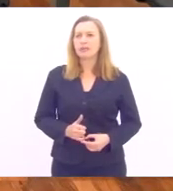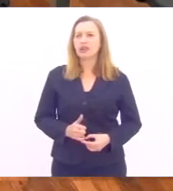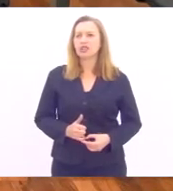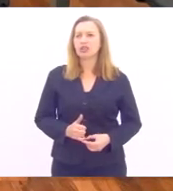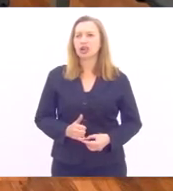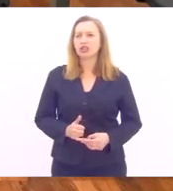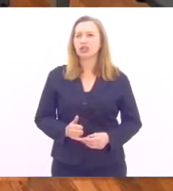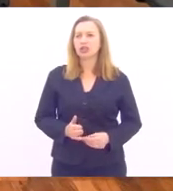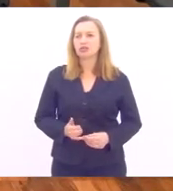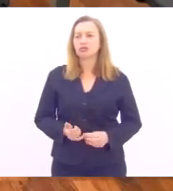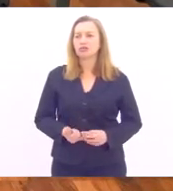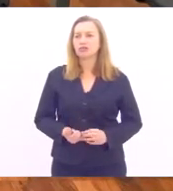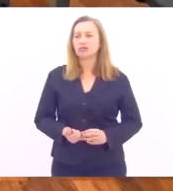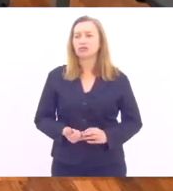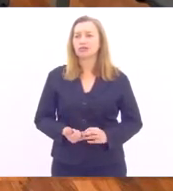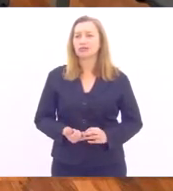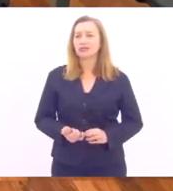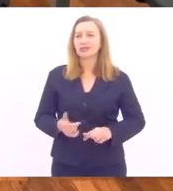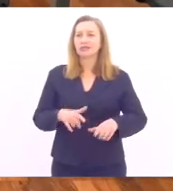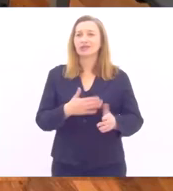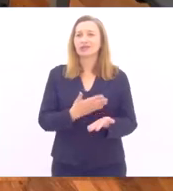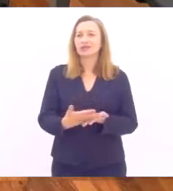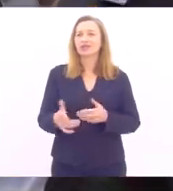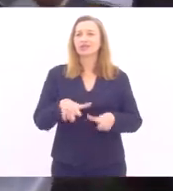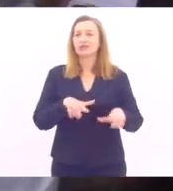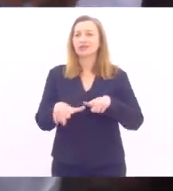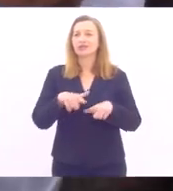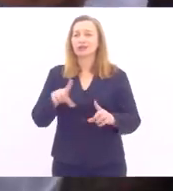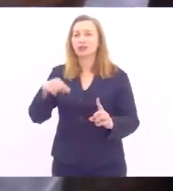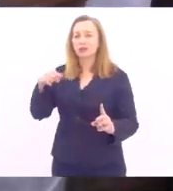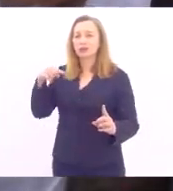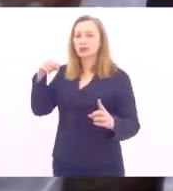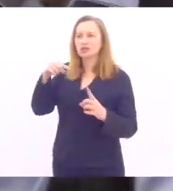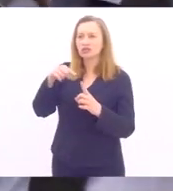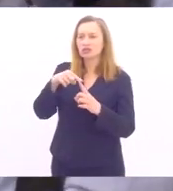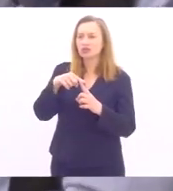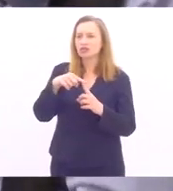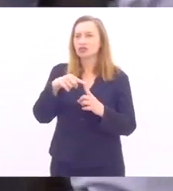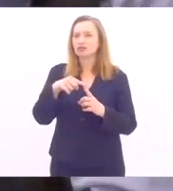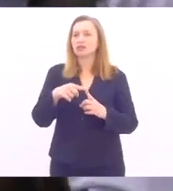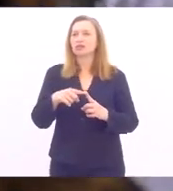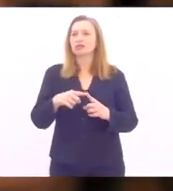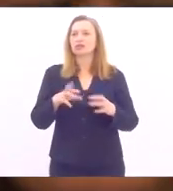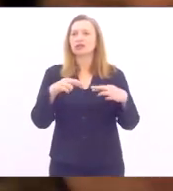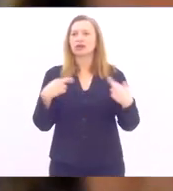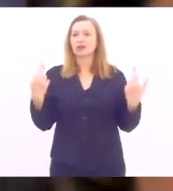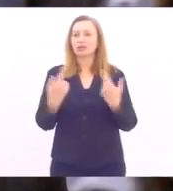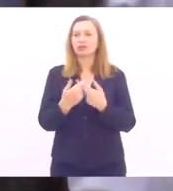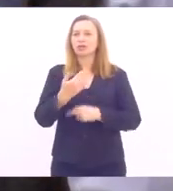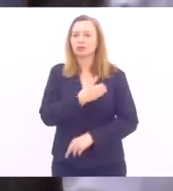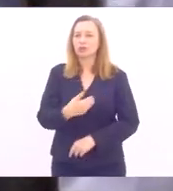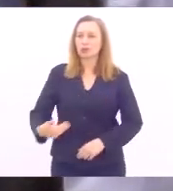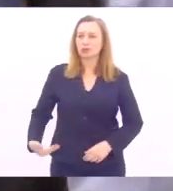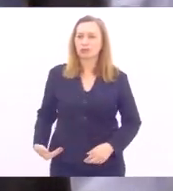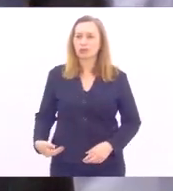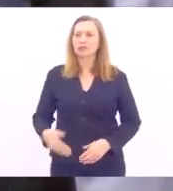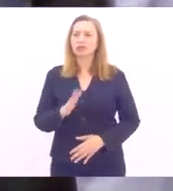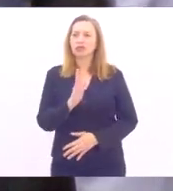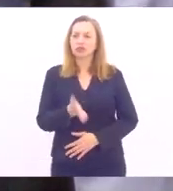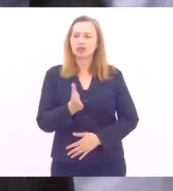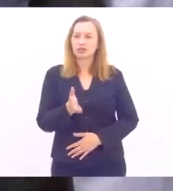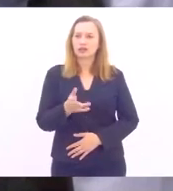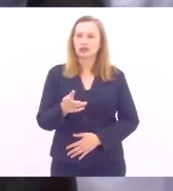composta... iniciados os trabalhos, o objetivo desta audiência pública, como já